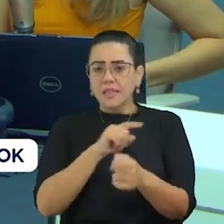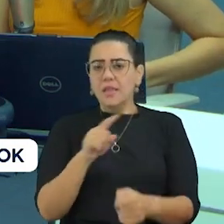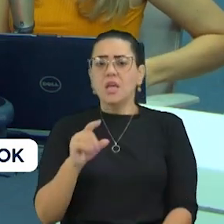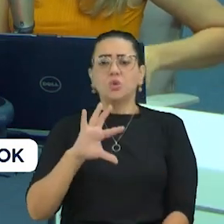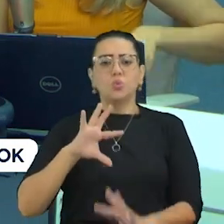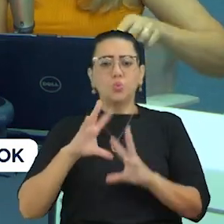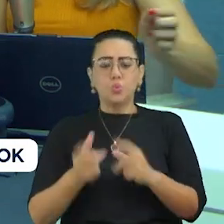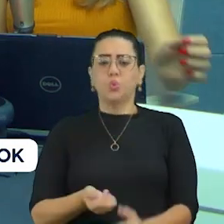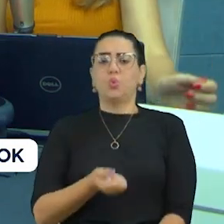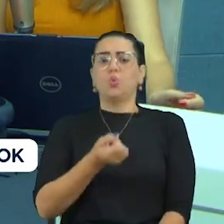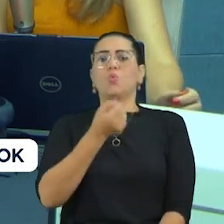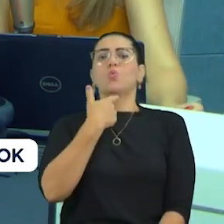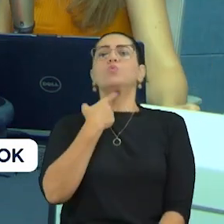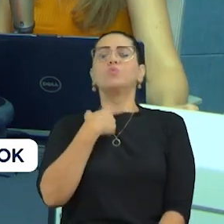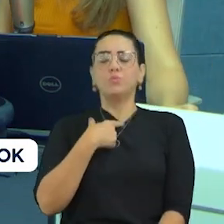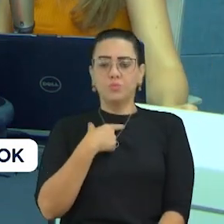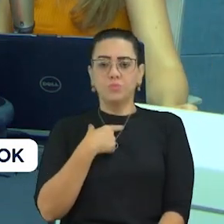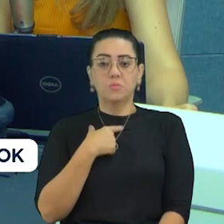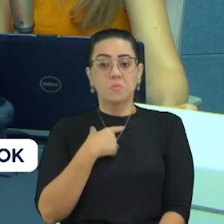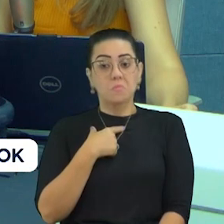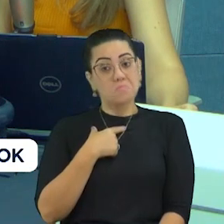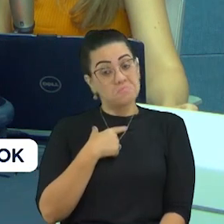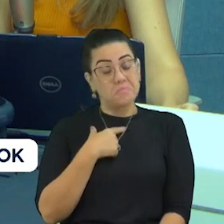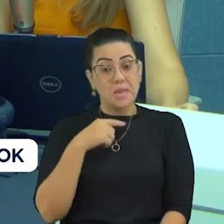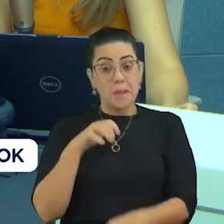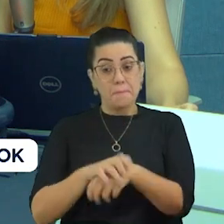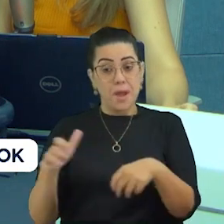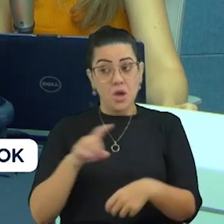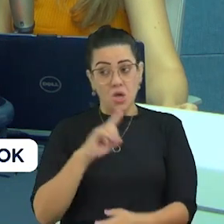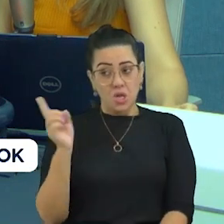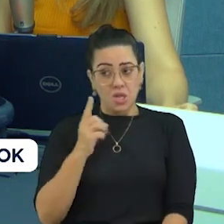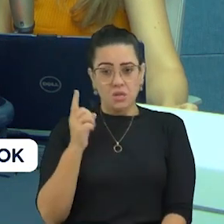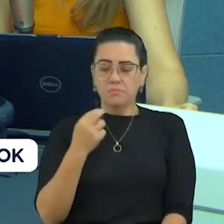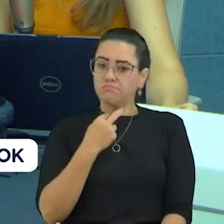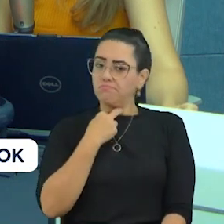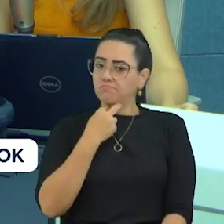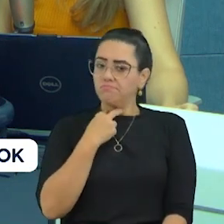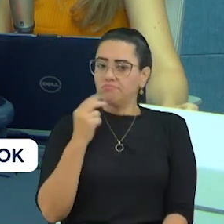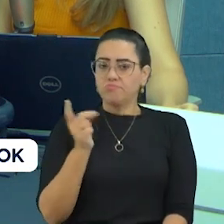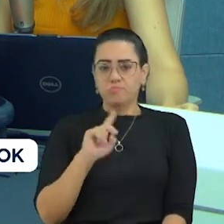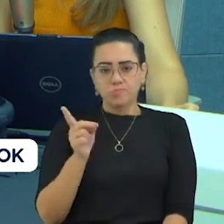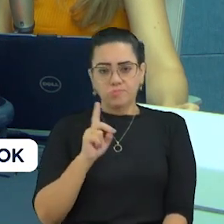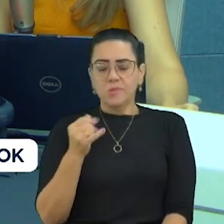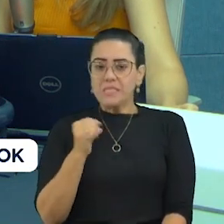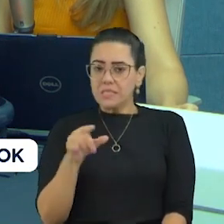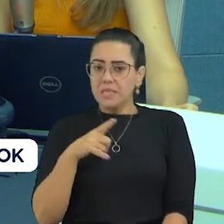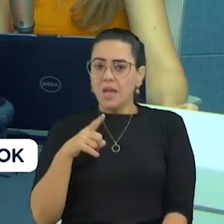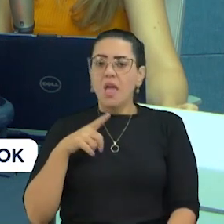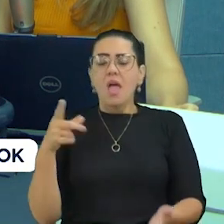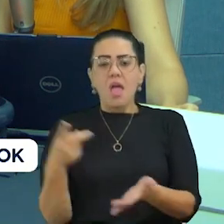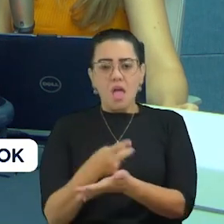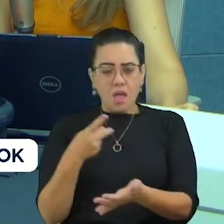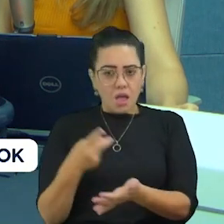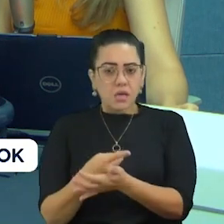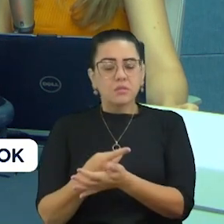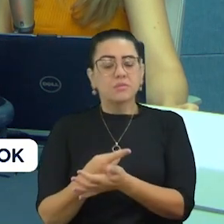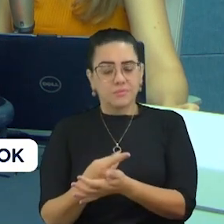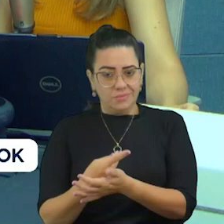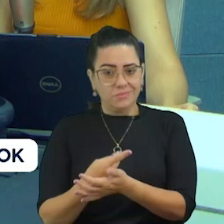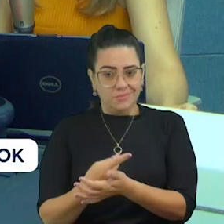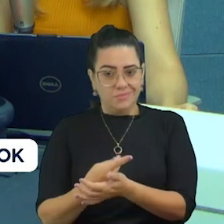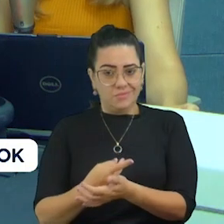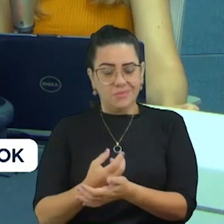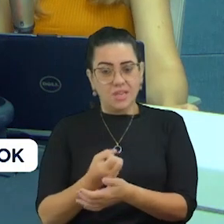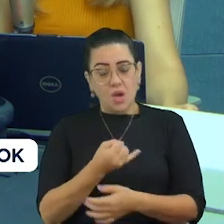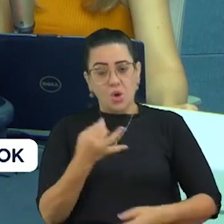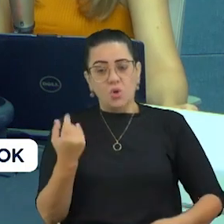integral. Então, respondendo a nossa ouvinte, não pode fazer a sobrecarga de medicação, porque o seu organismo se